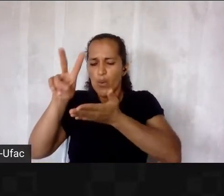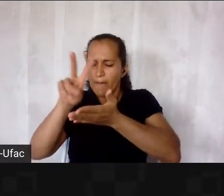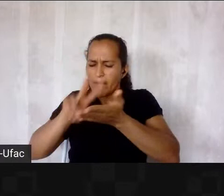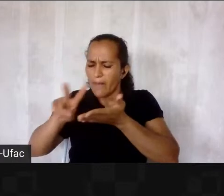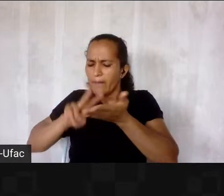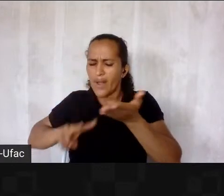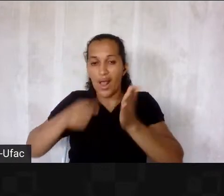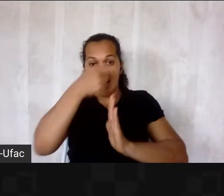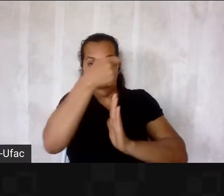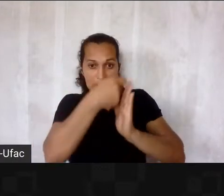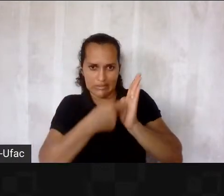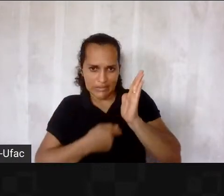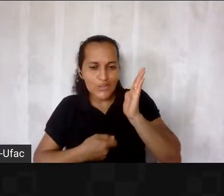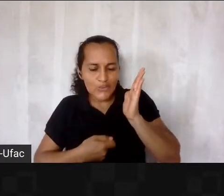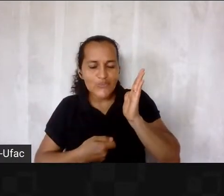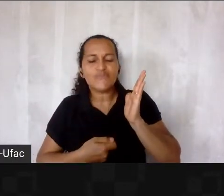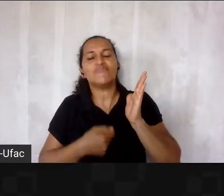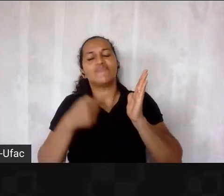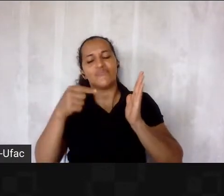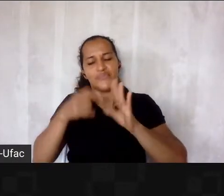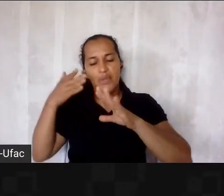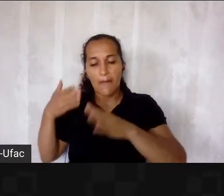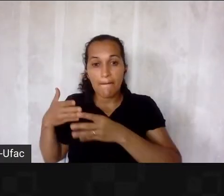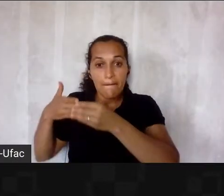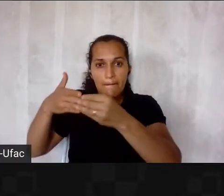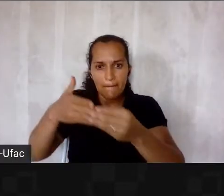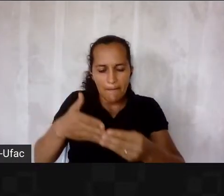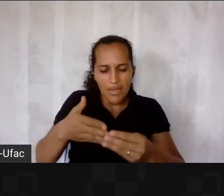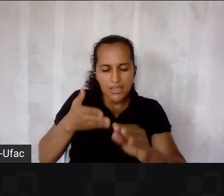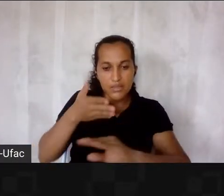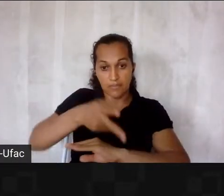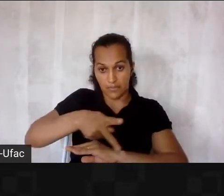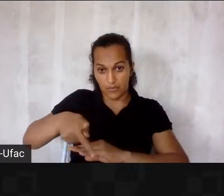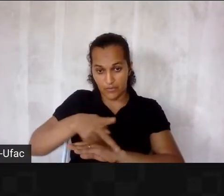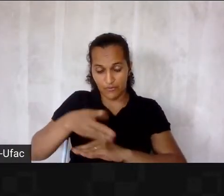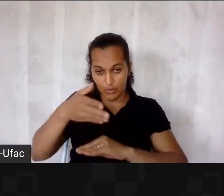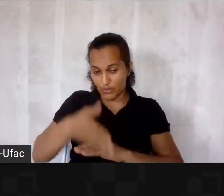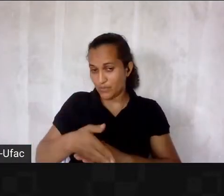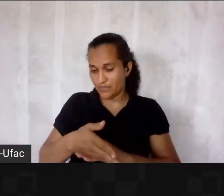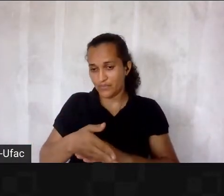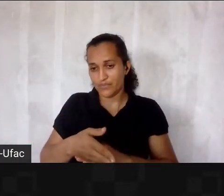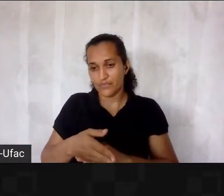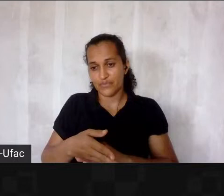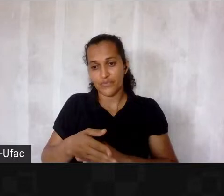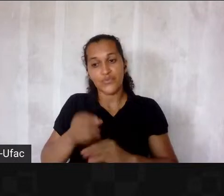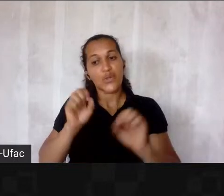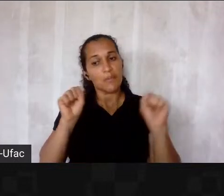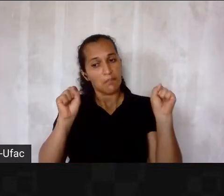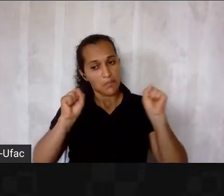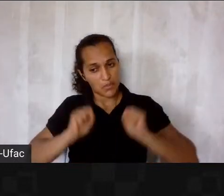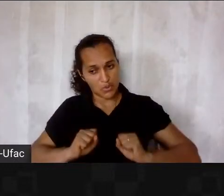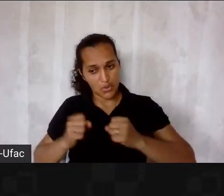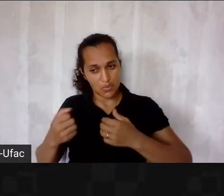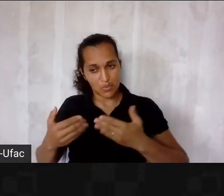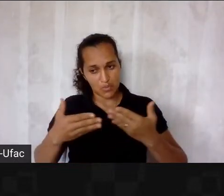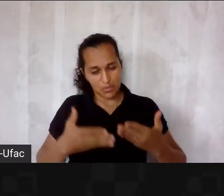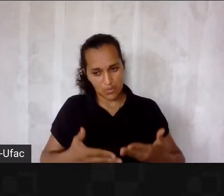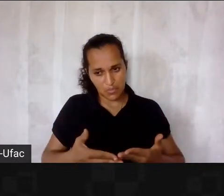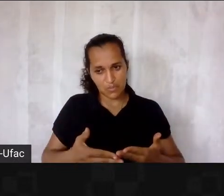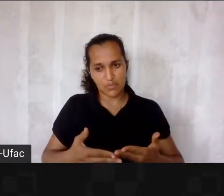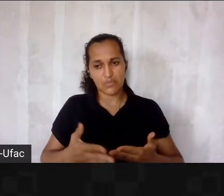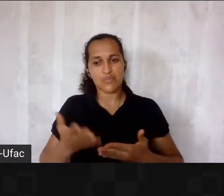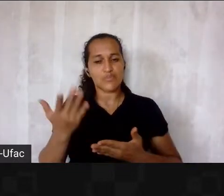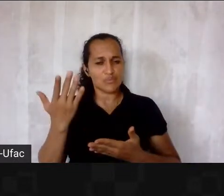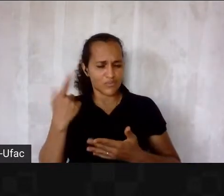de redações, me inserindo na docência da forma como se podia fazer a época.